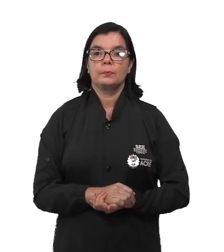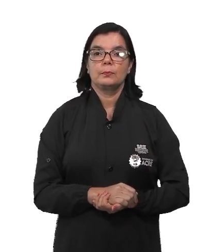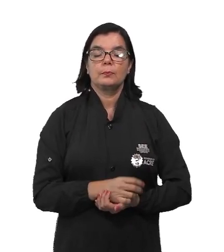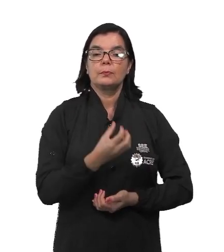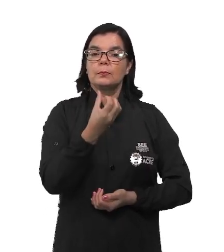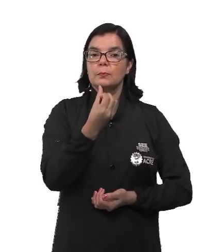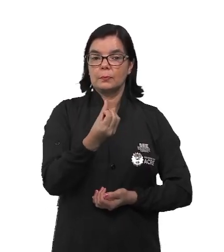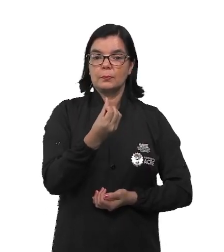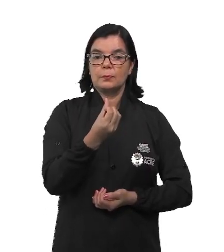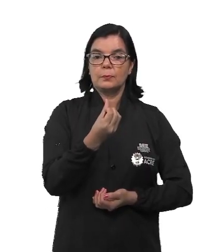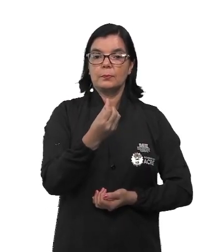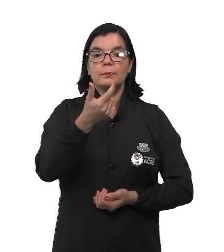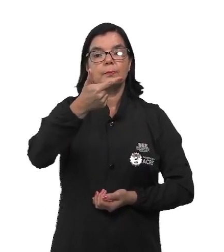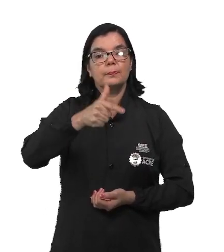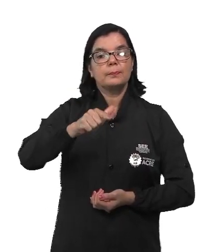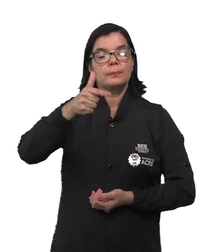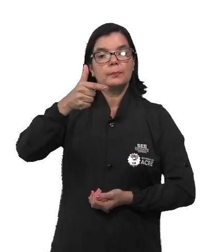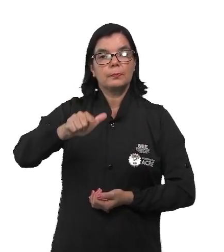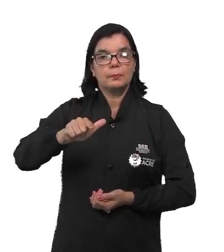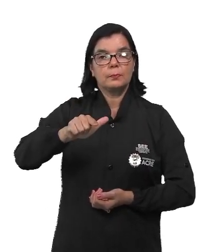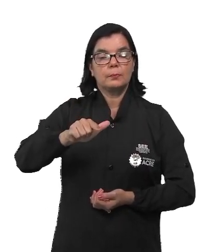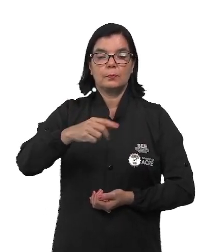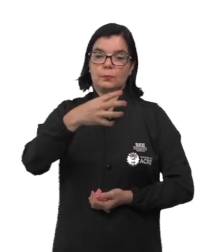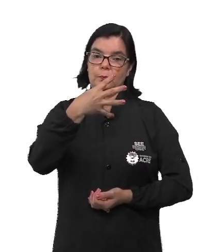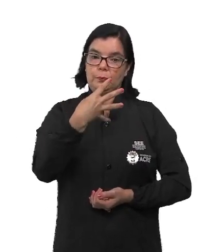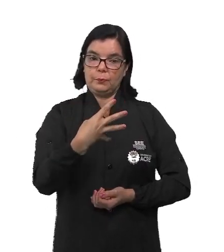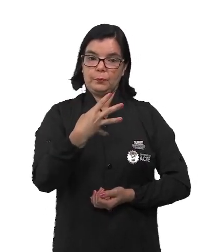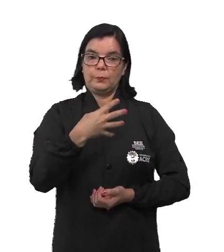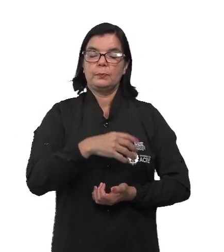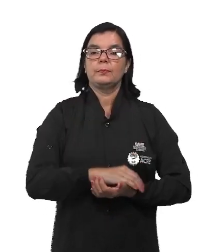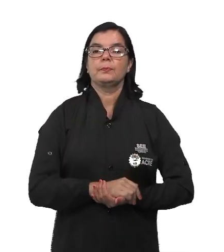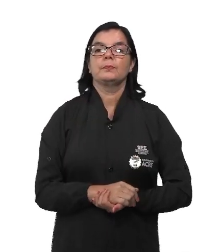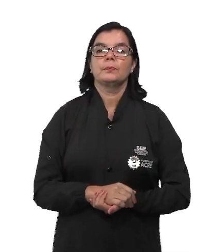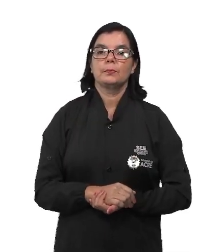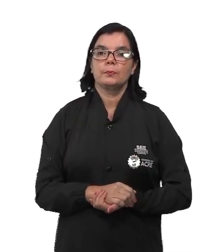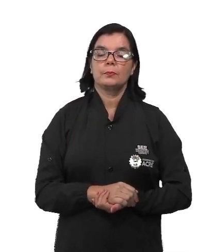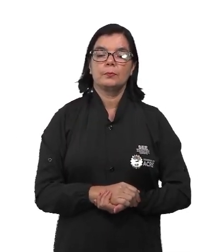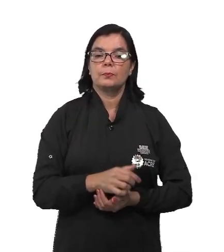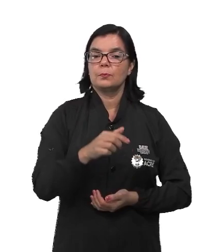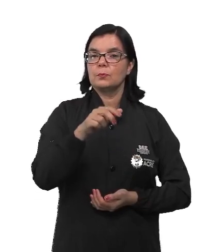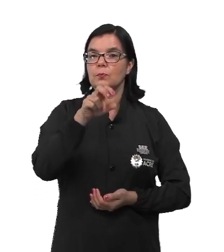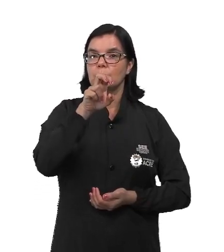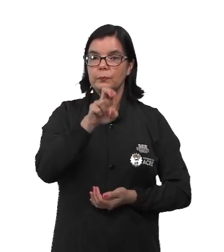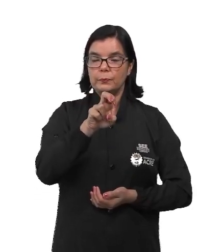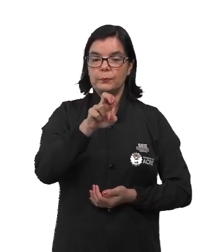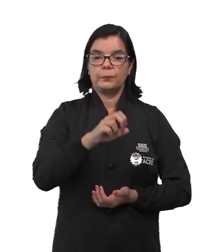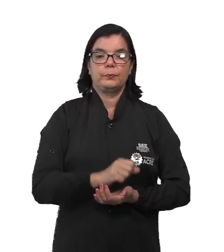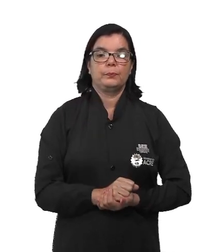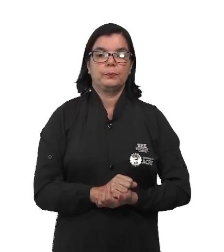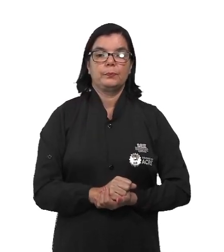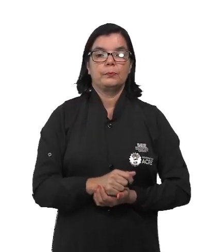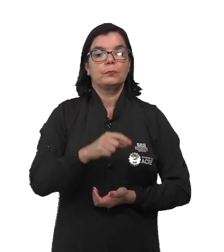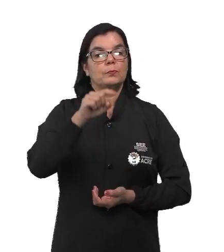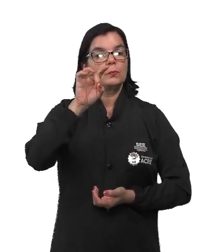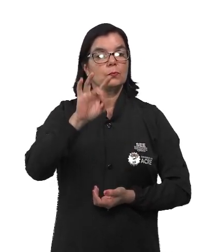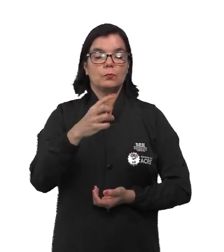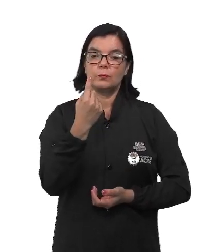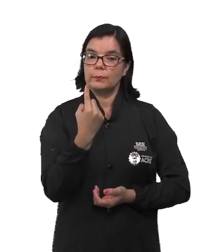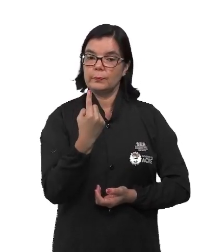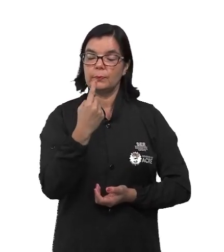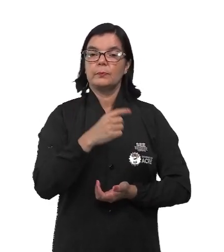O 6 aparece 4 vezes. O 5 apenas uma